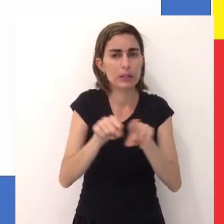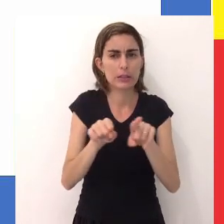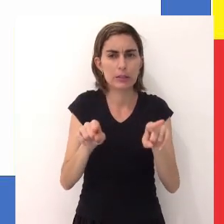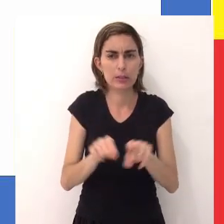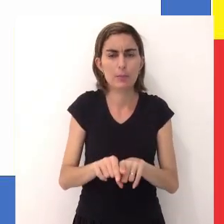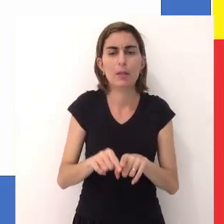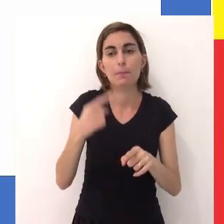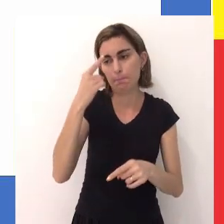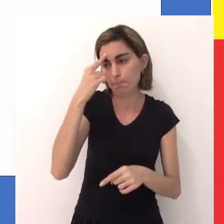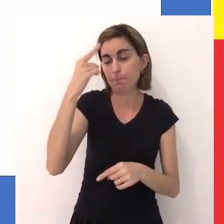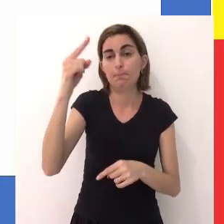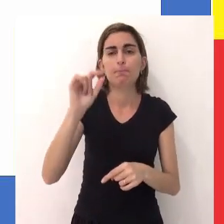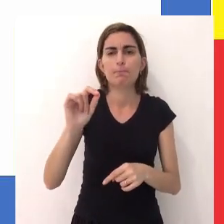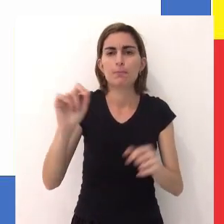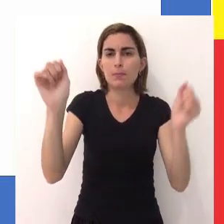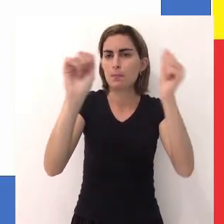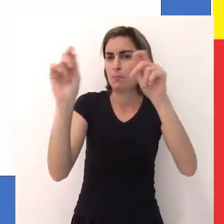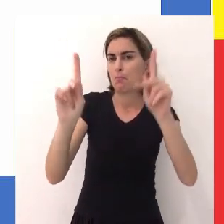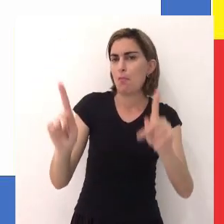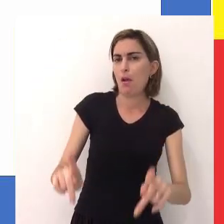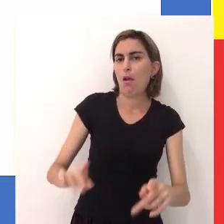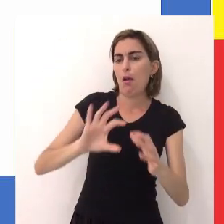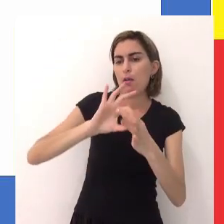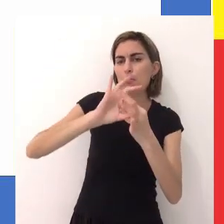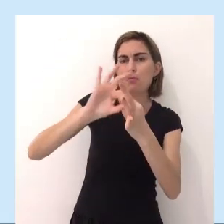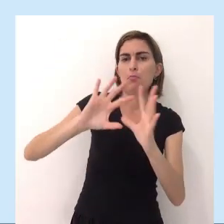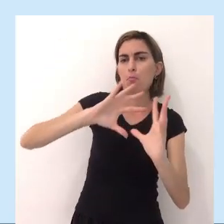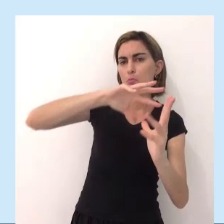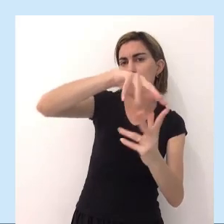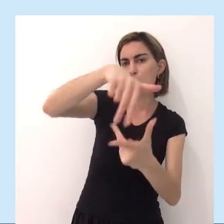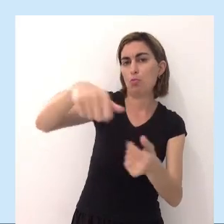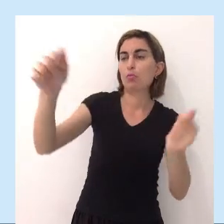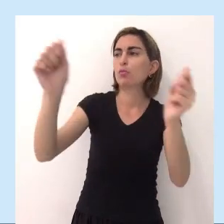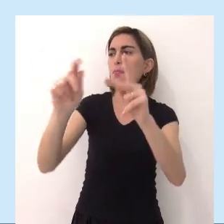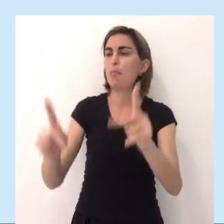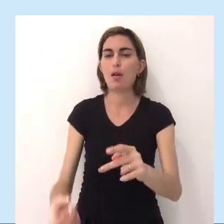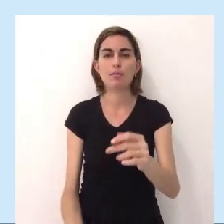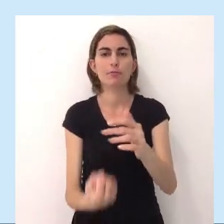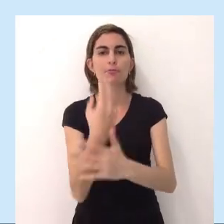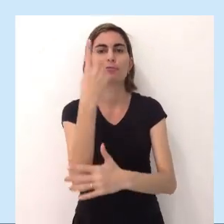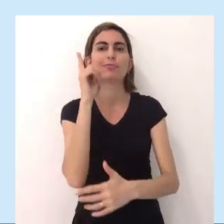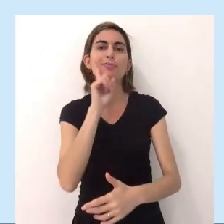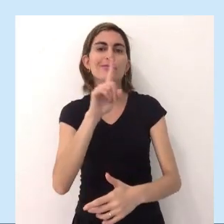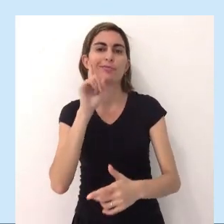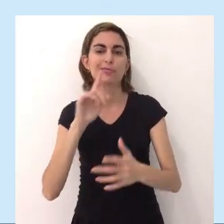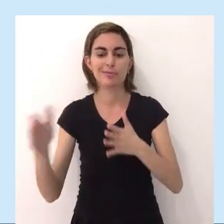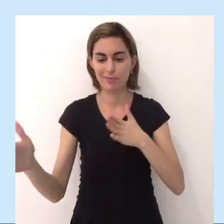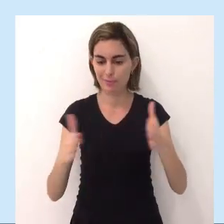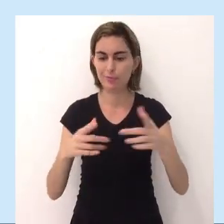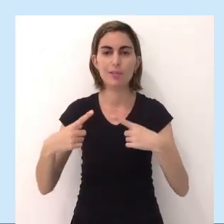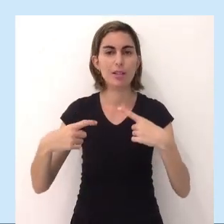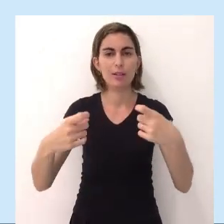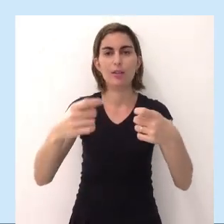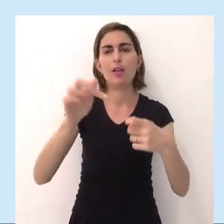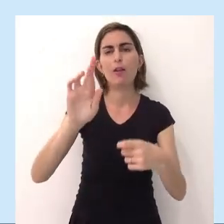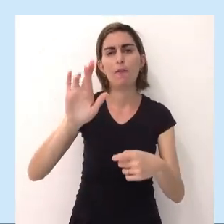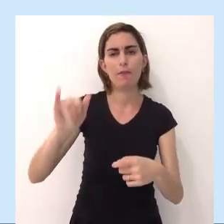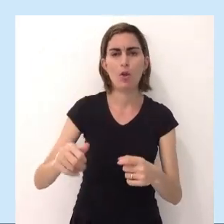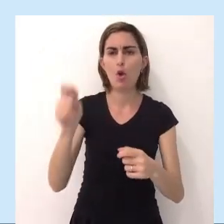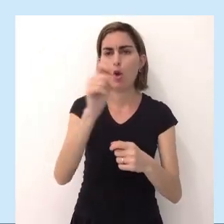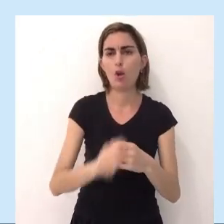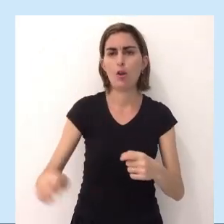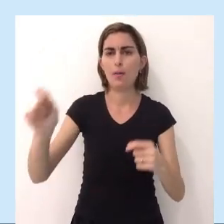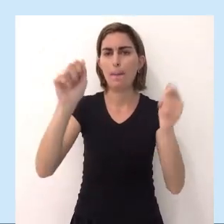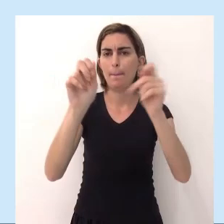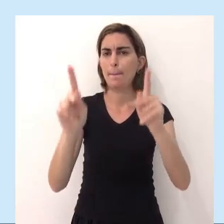também uma ideia de paz mundial. Os Estados Unidos eles criam, no período da Guerra Fria, uma organização de